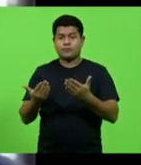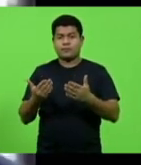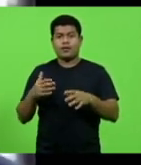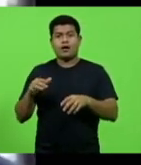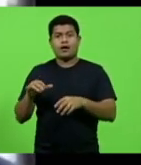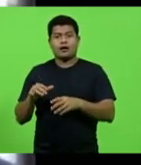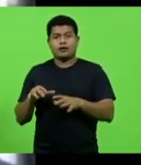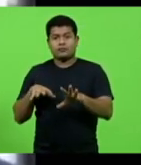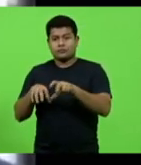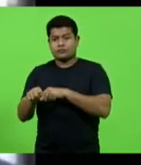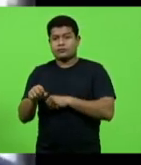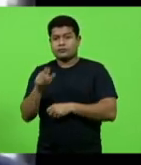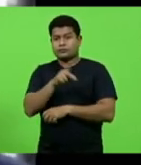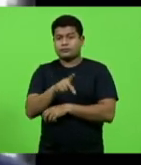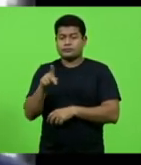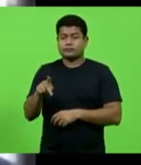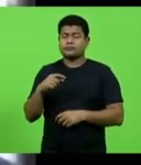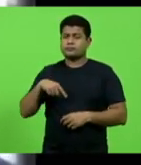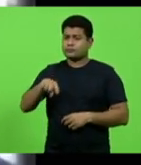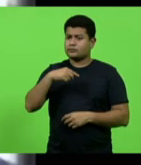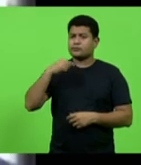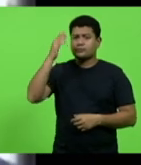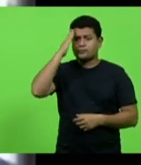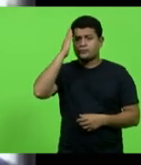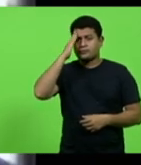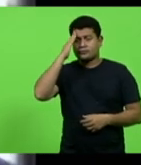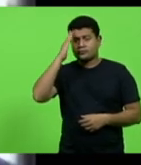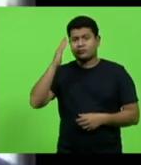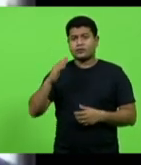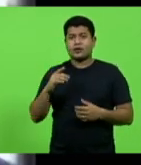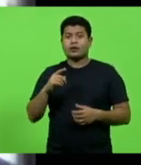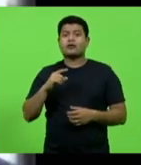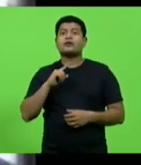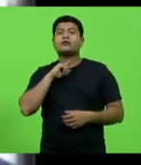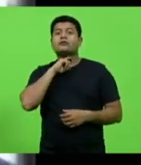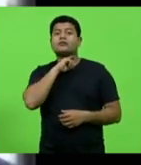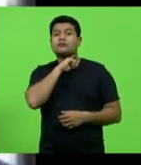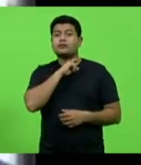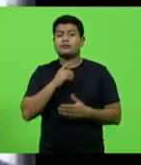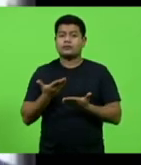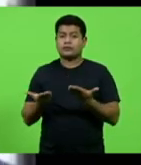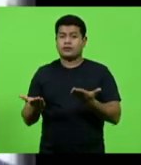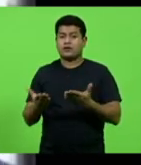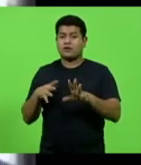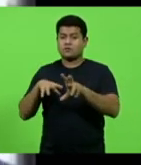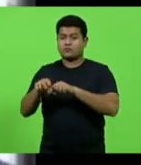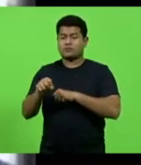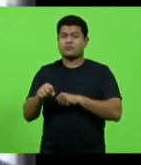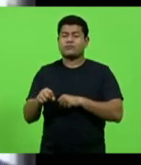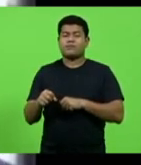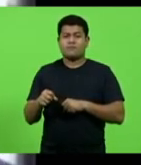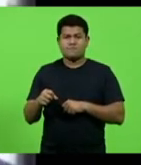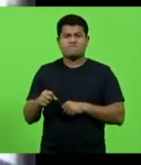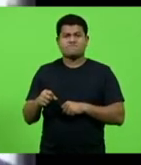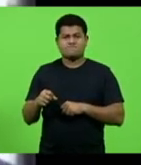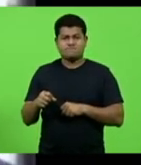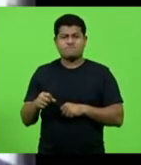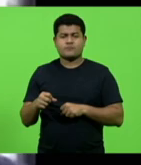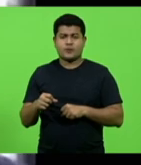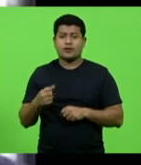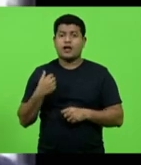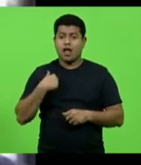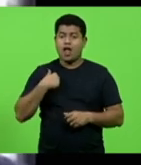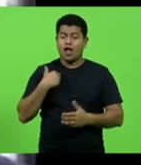Nós sabemos que existem vícios de uma formação de professores muito precários. Tenho estudado isso também. Também,